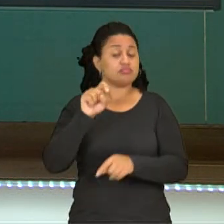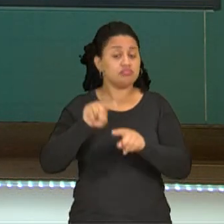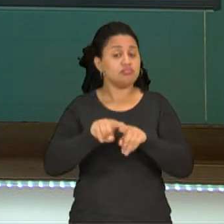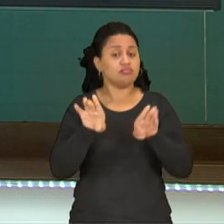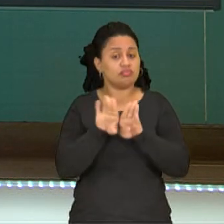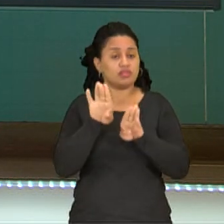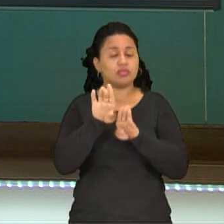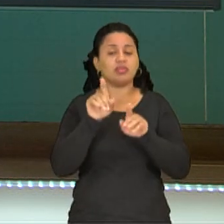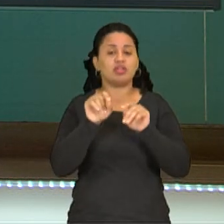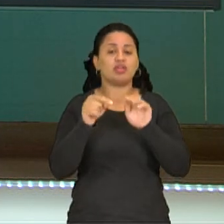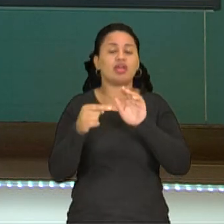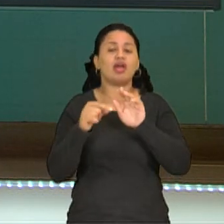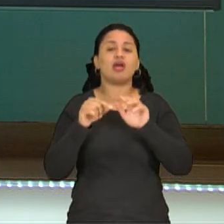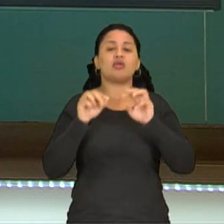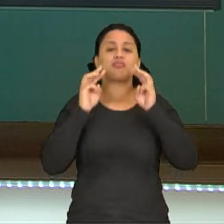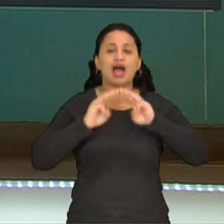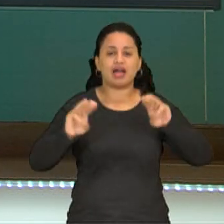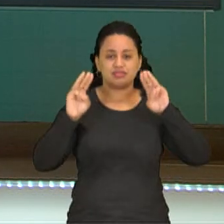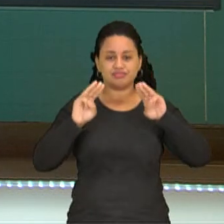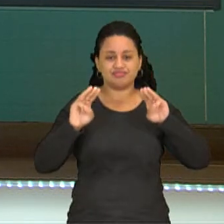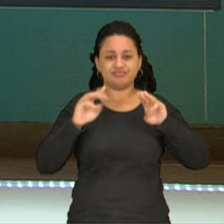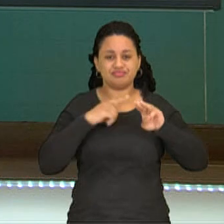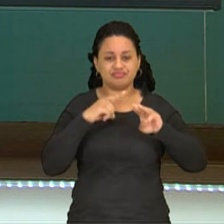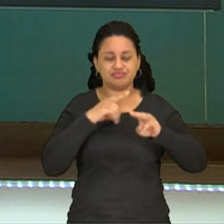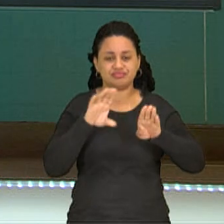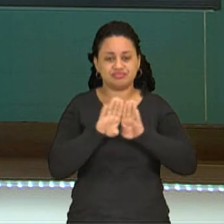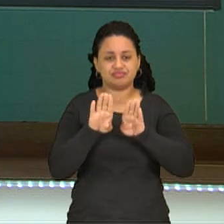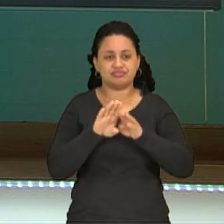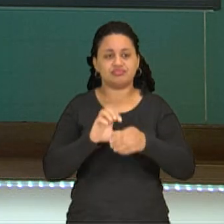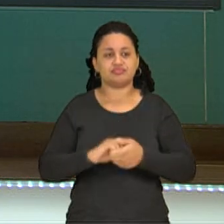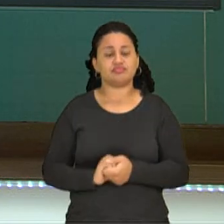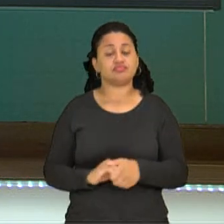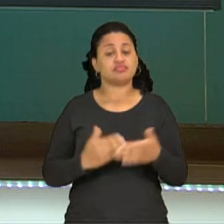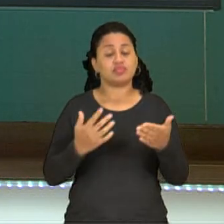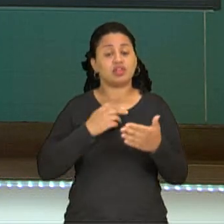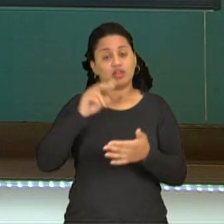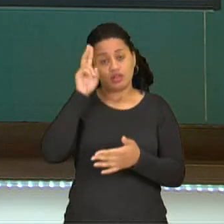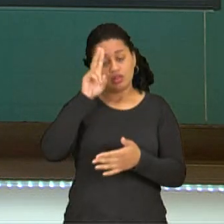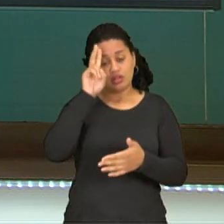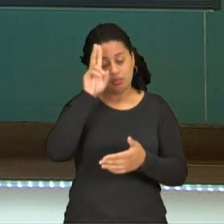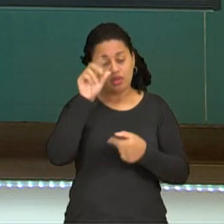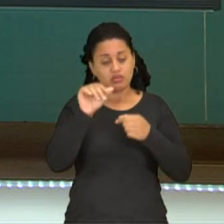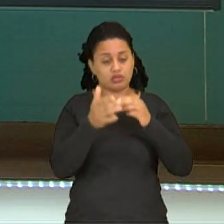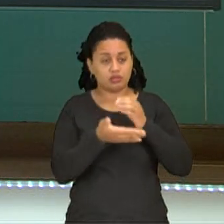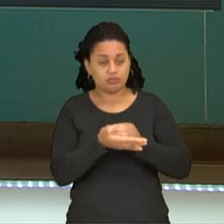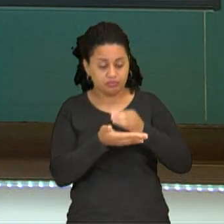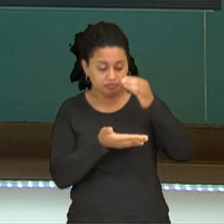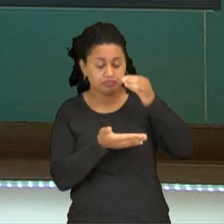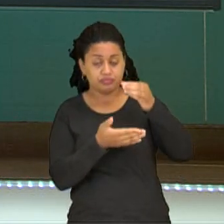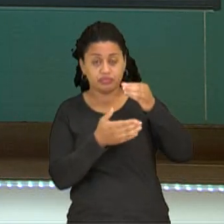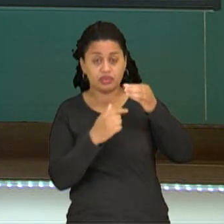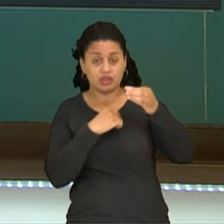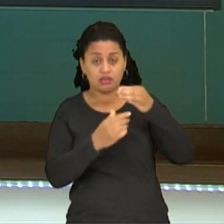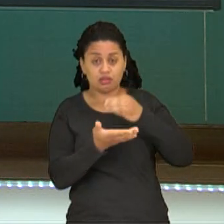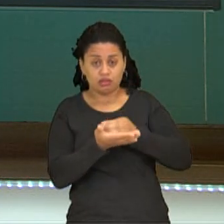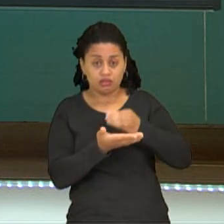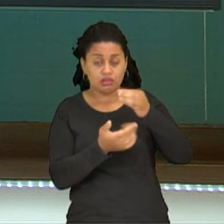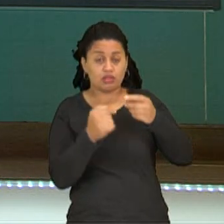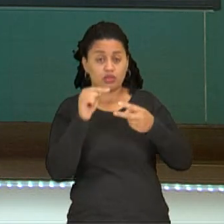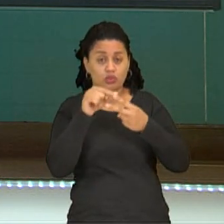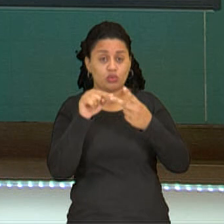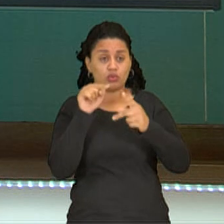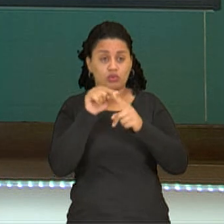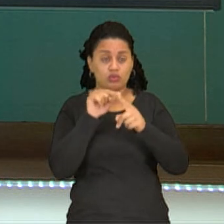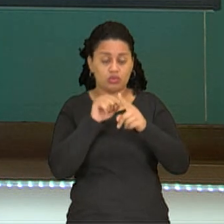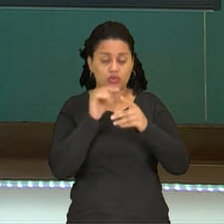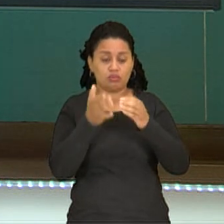marketing em cima das embalagens. Agora, relembrando a respeito das embalagens cilíndricas, nós lembramos que o cilindro tem dois tipos,